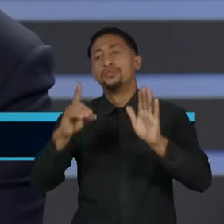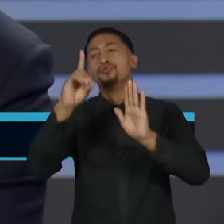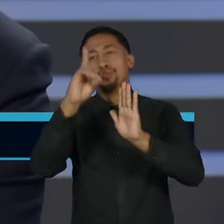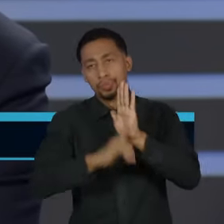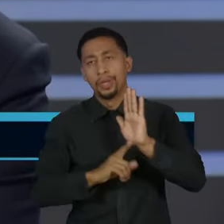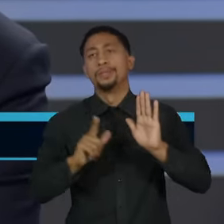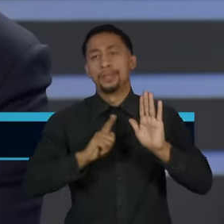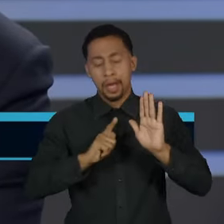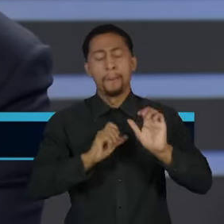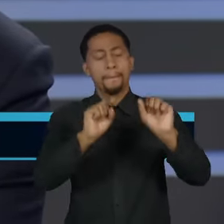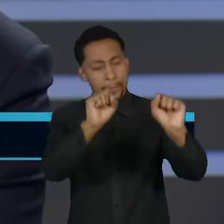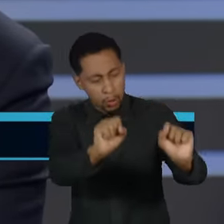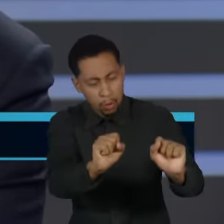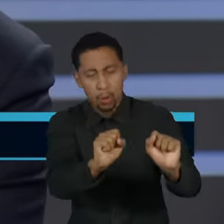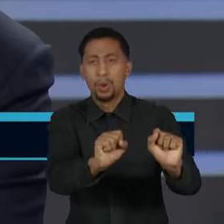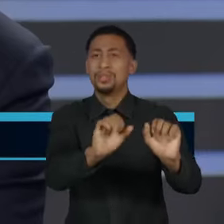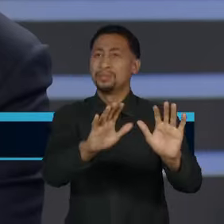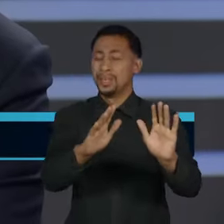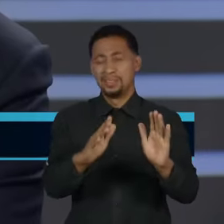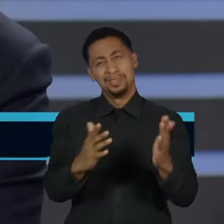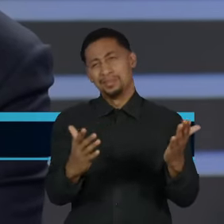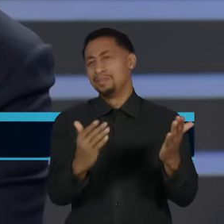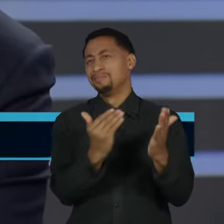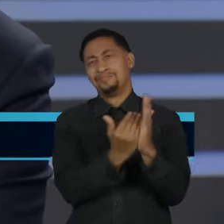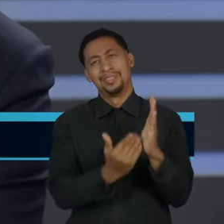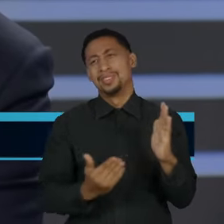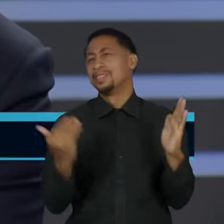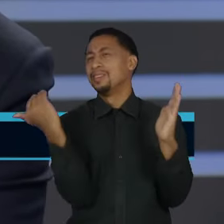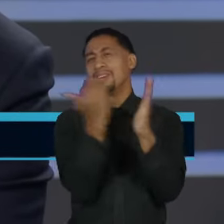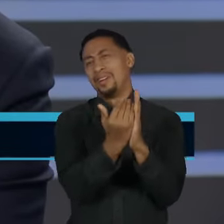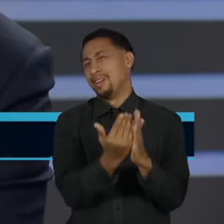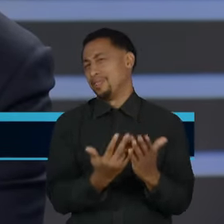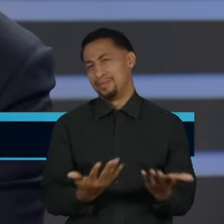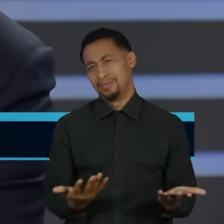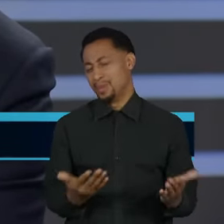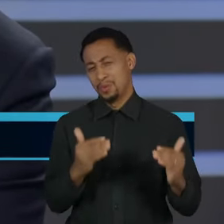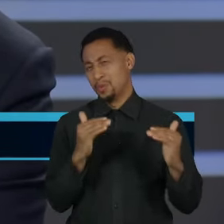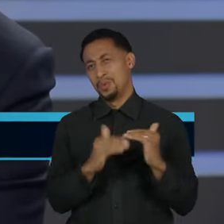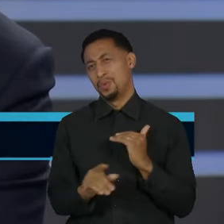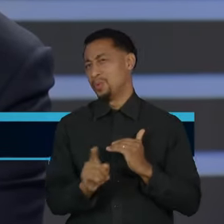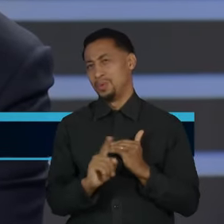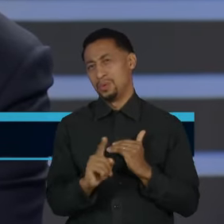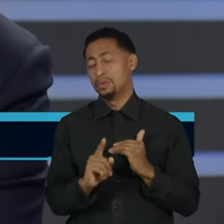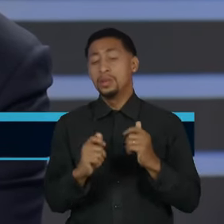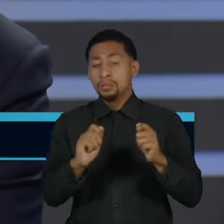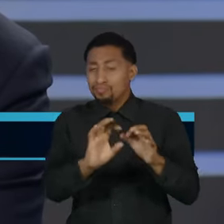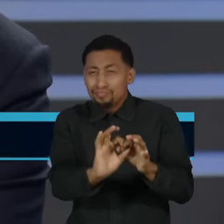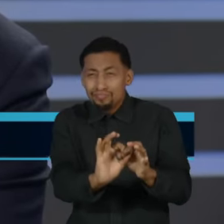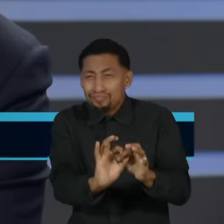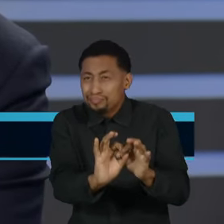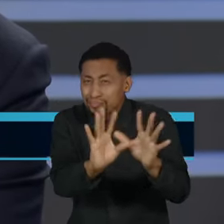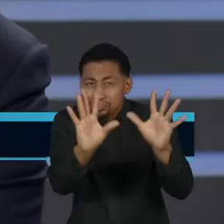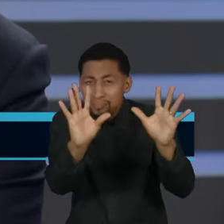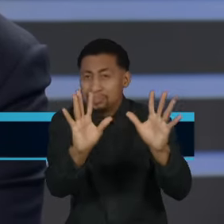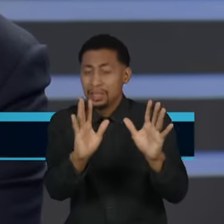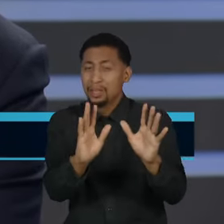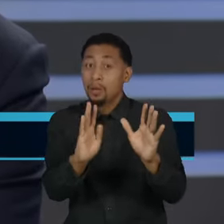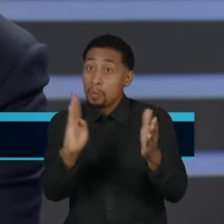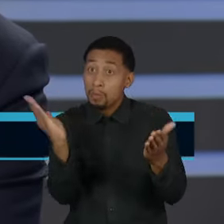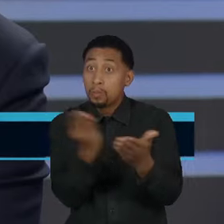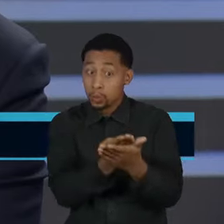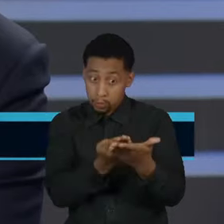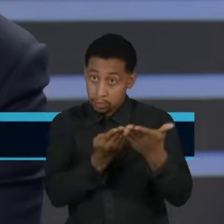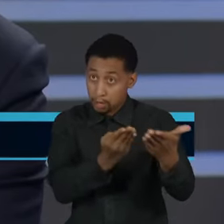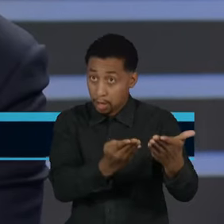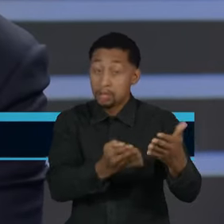esse processo, mas acho que é extremado, eu vou repetir, certo? O melhor para a gente é deixar seguir o processo legal, amplo